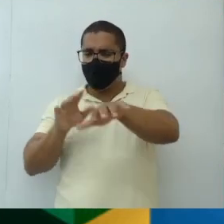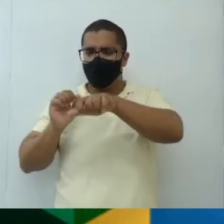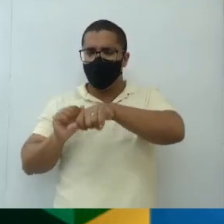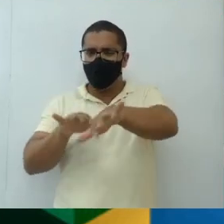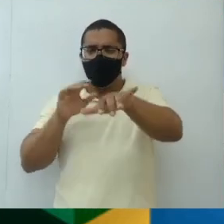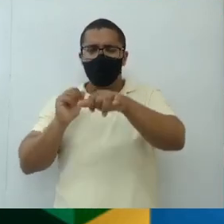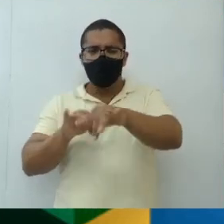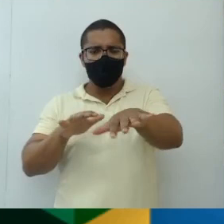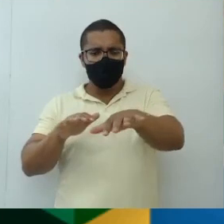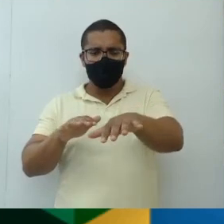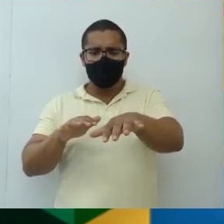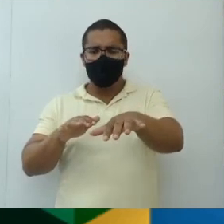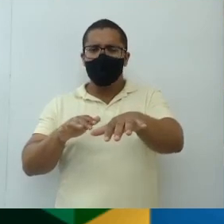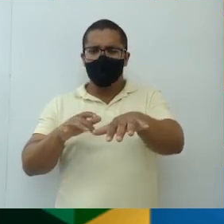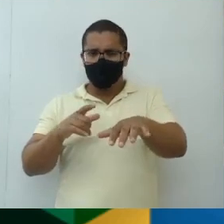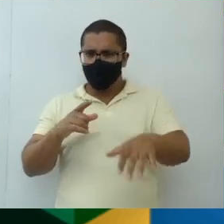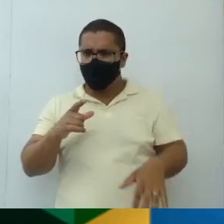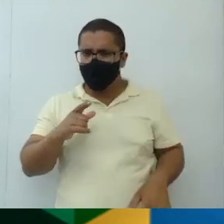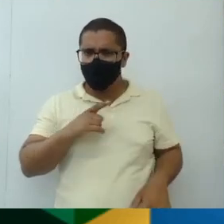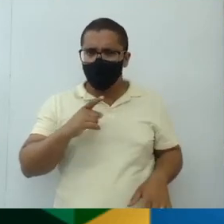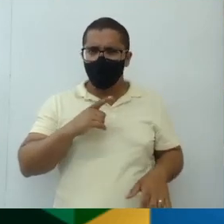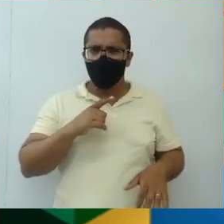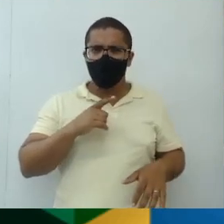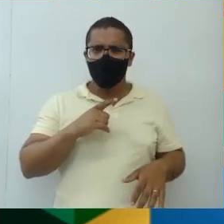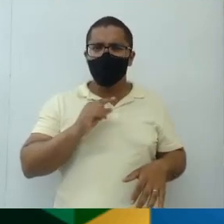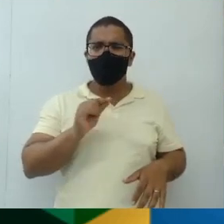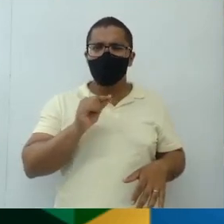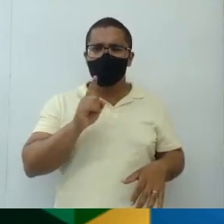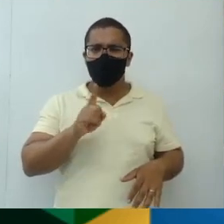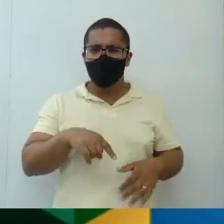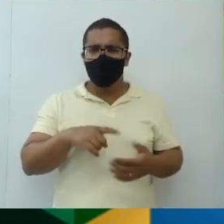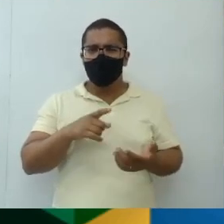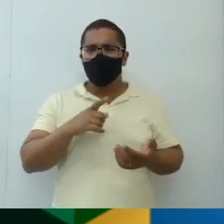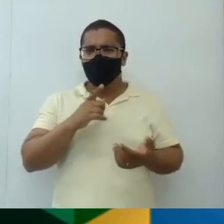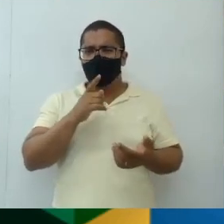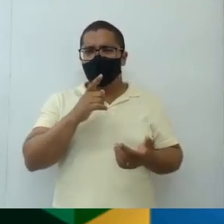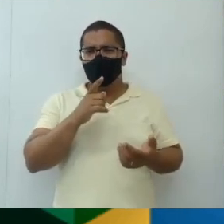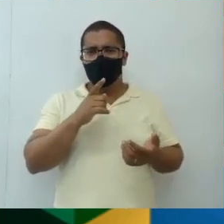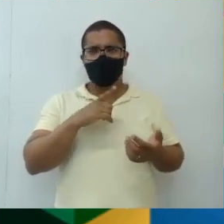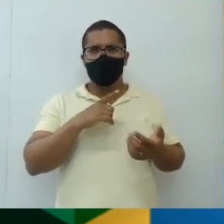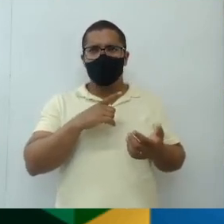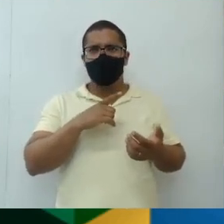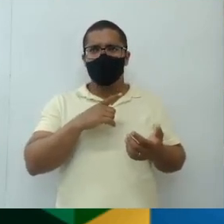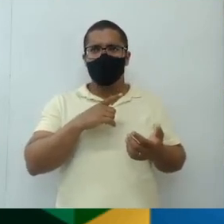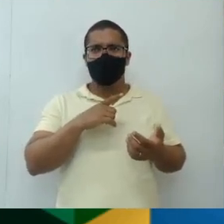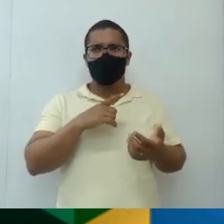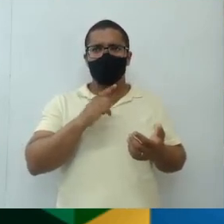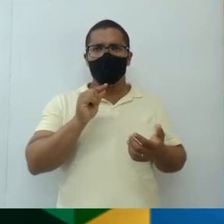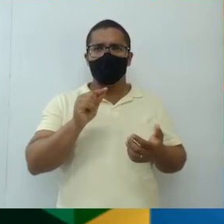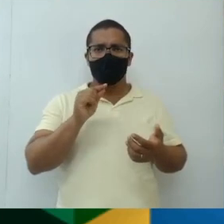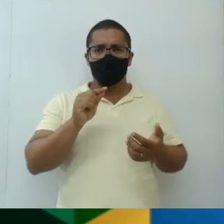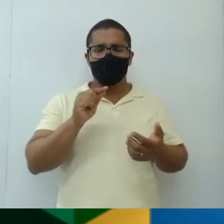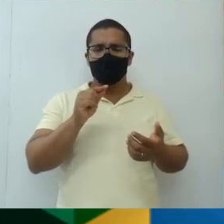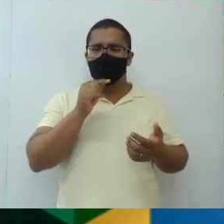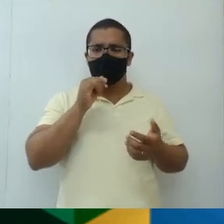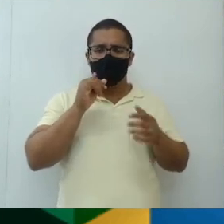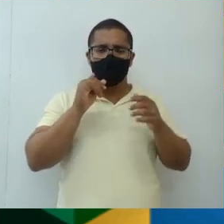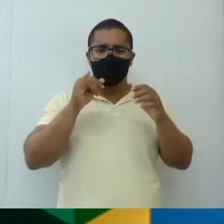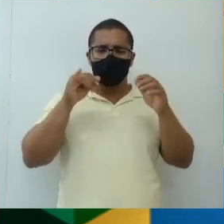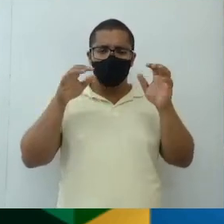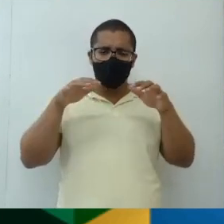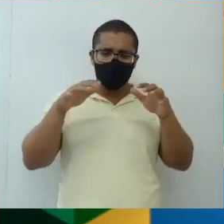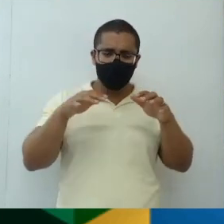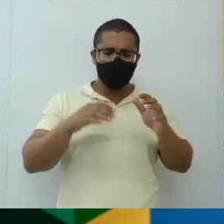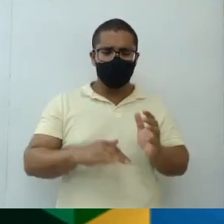praticamente não havendo indícios o desabastecimento de mim vai ou Glaciar